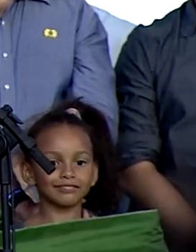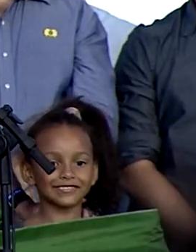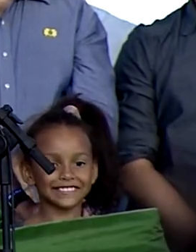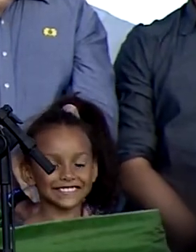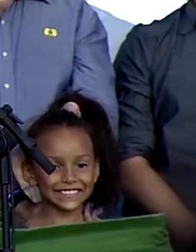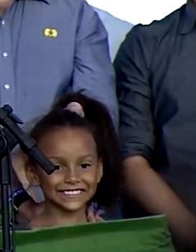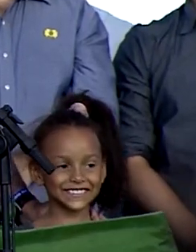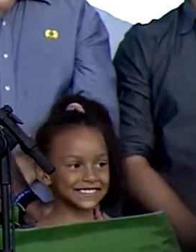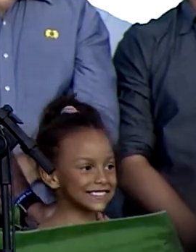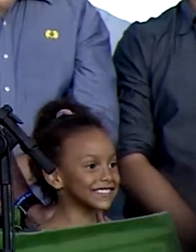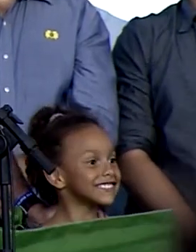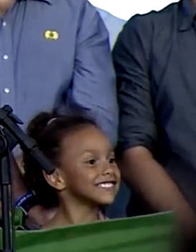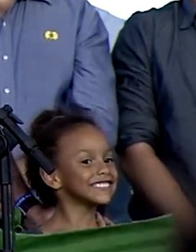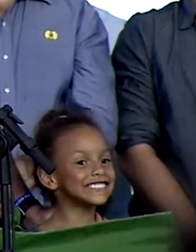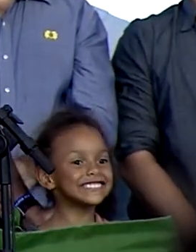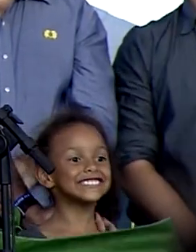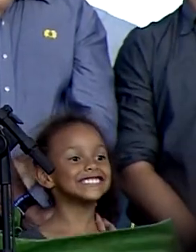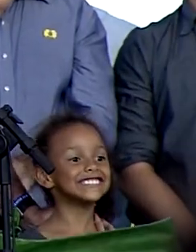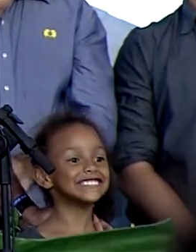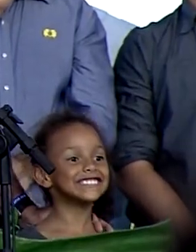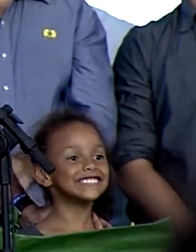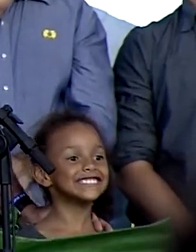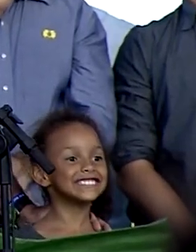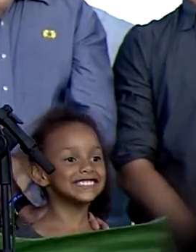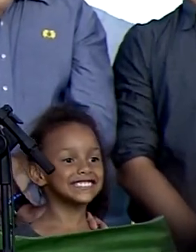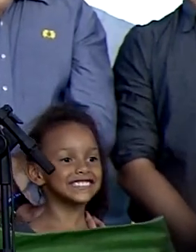para onde vai morar para o resto da sua vida.